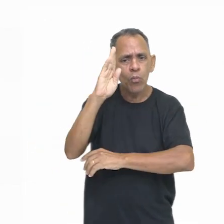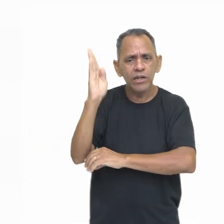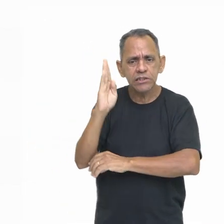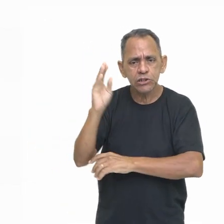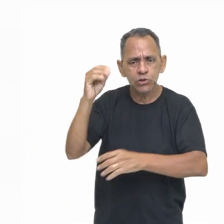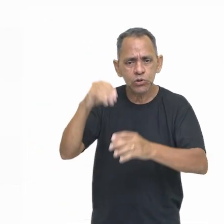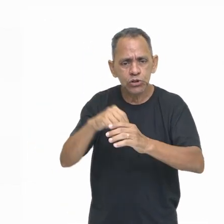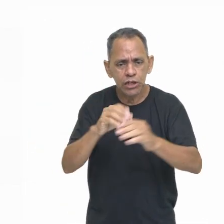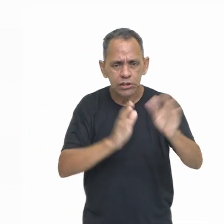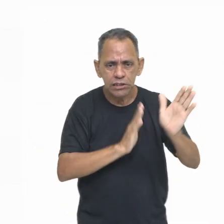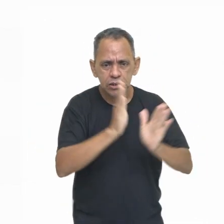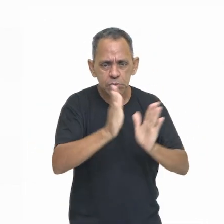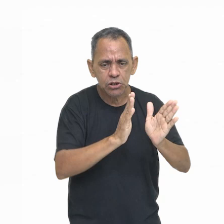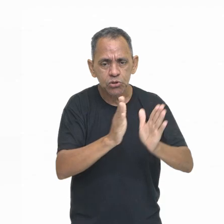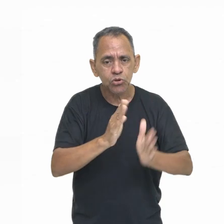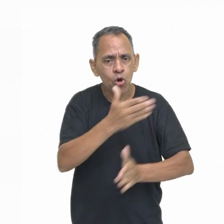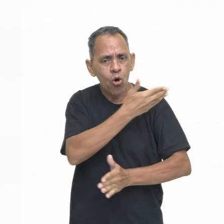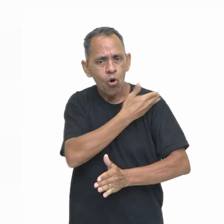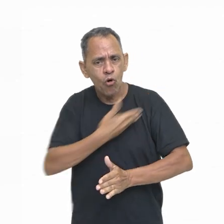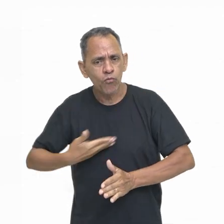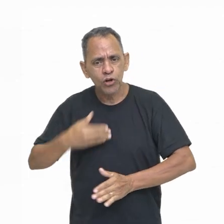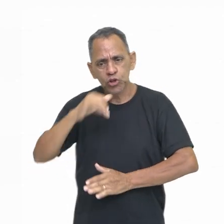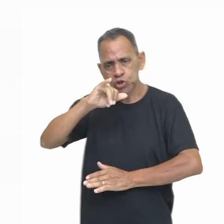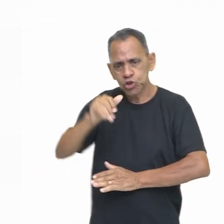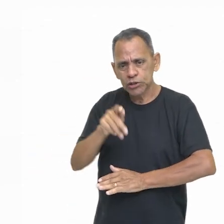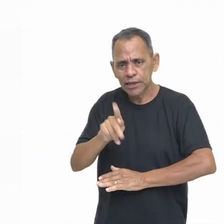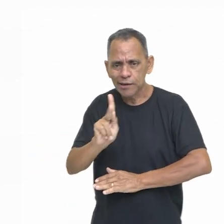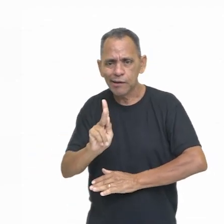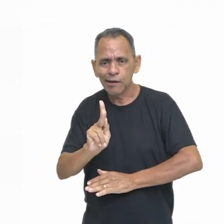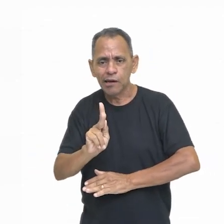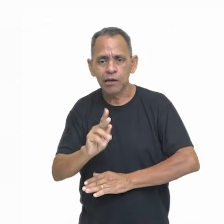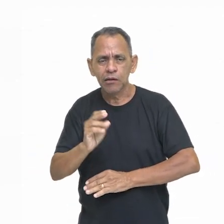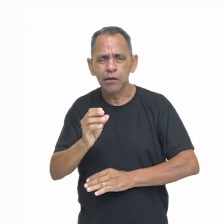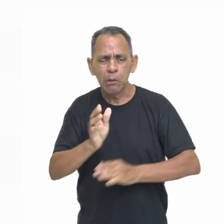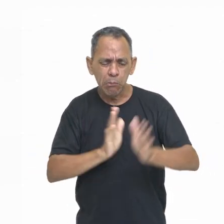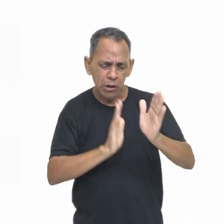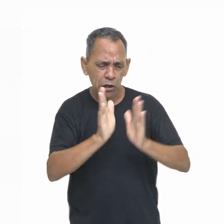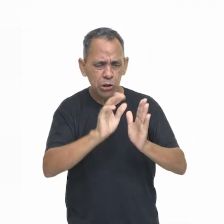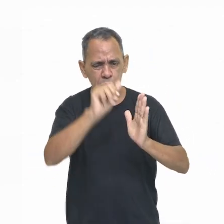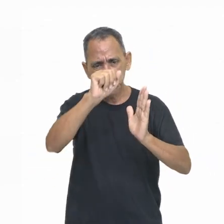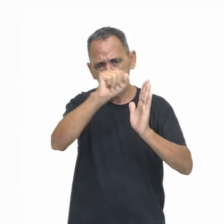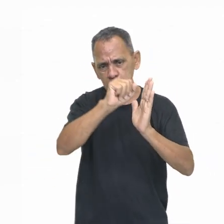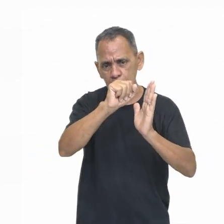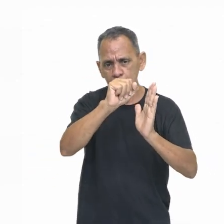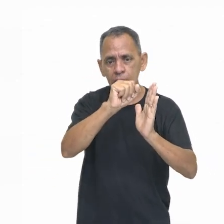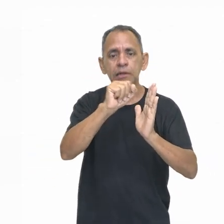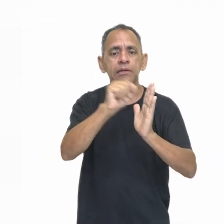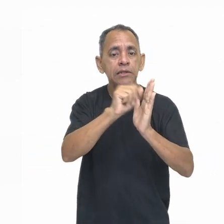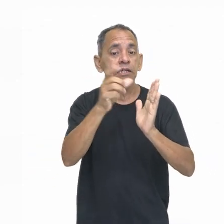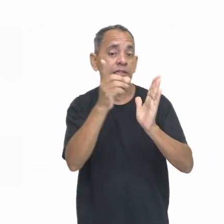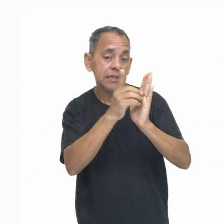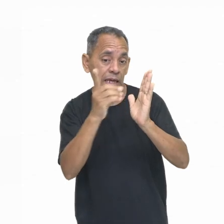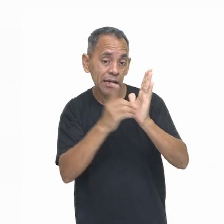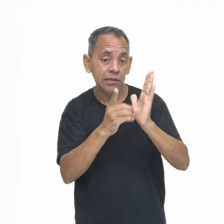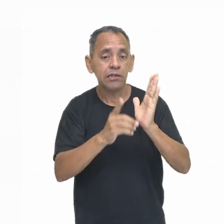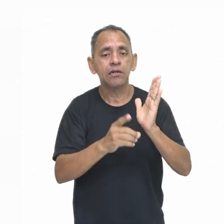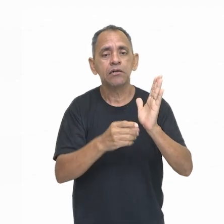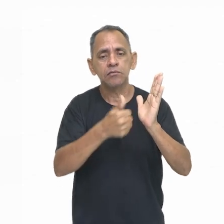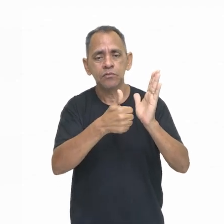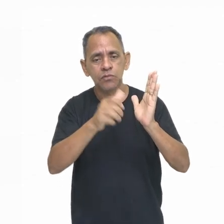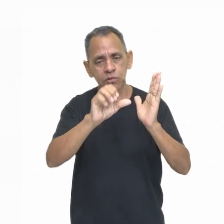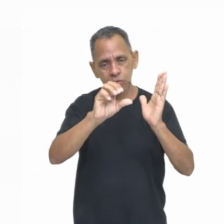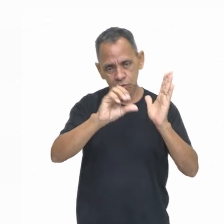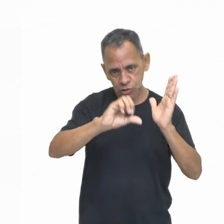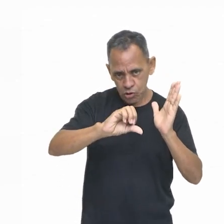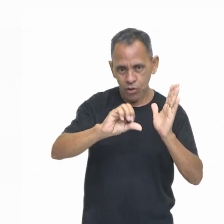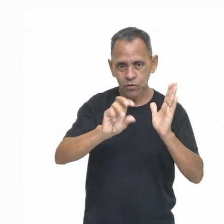só, o governo JK, ali por meados dos anos 50, né, com a